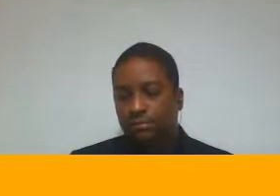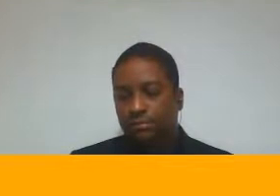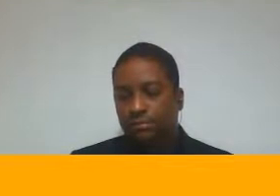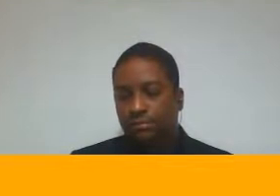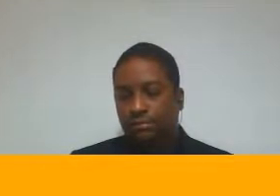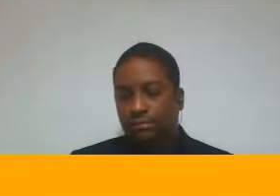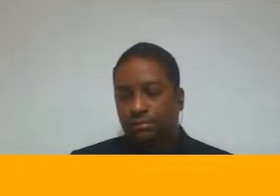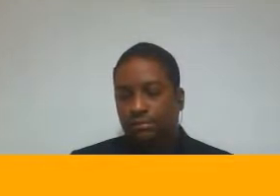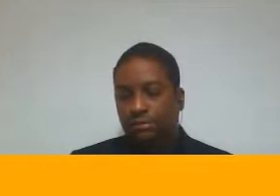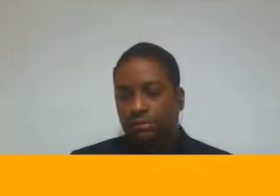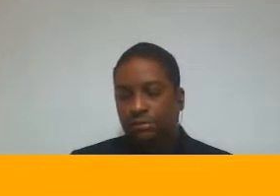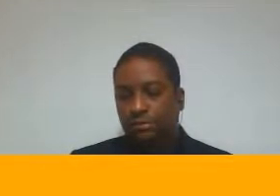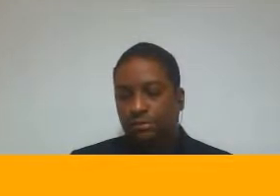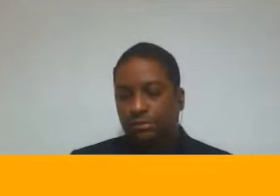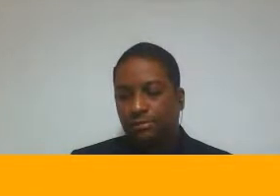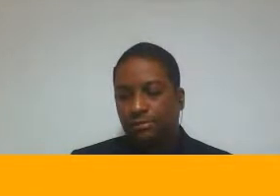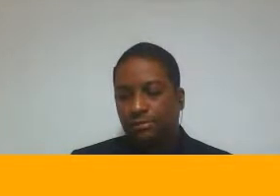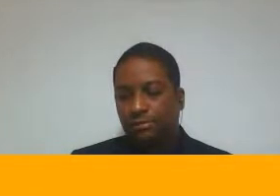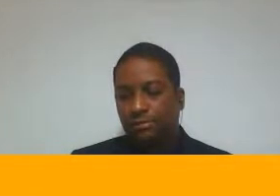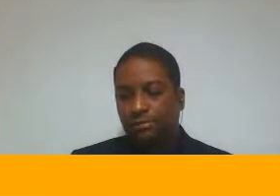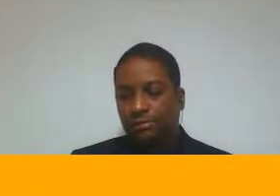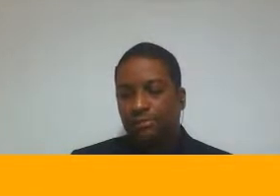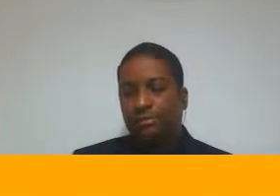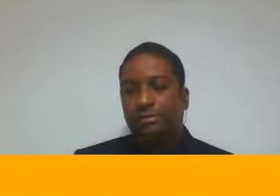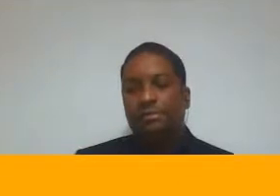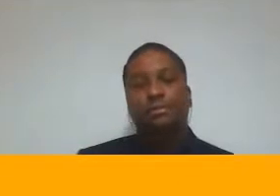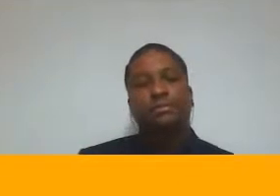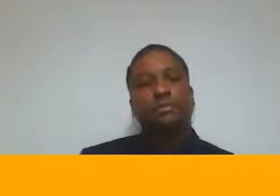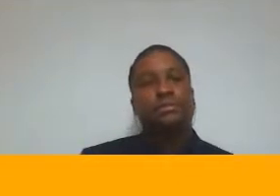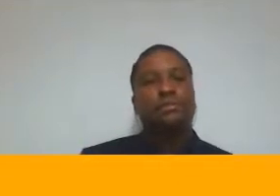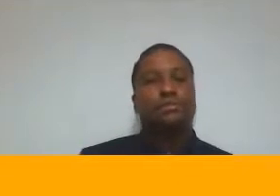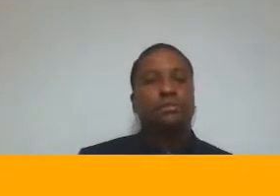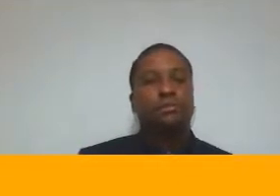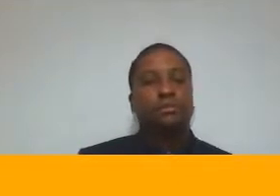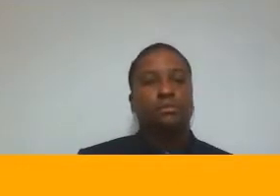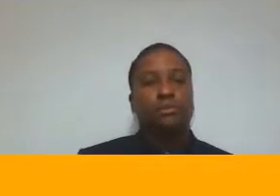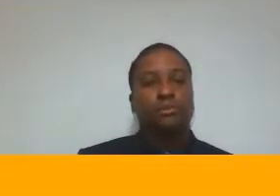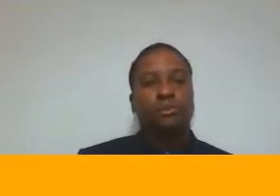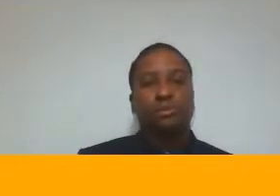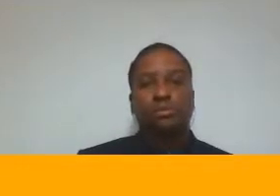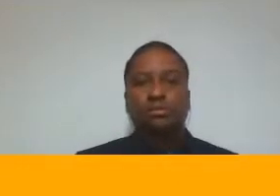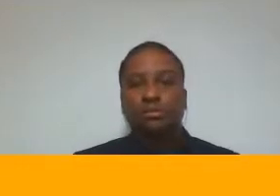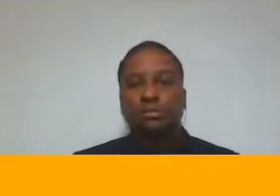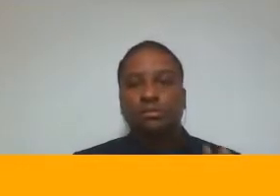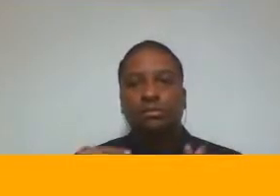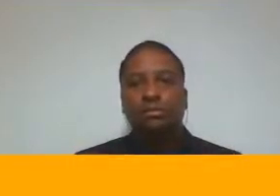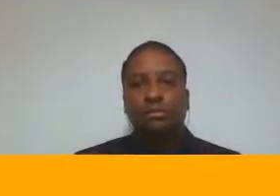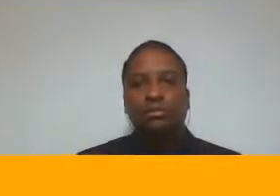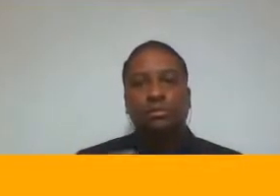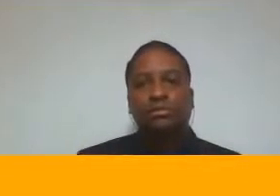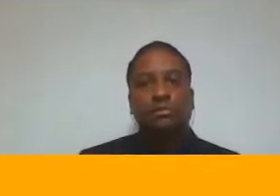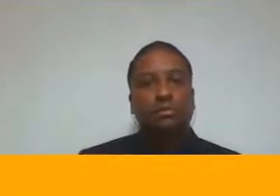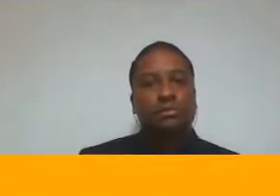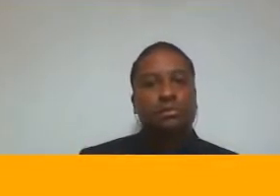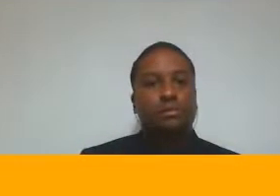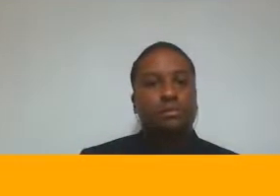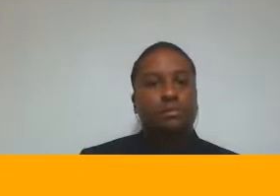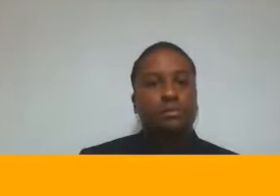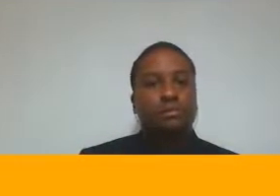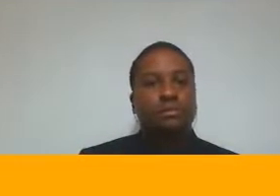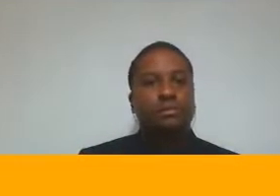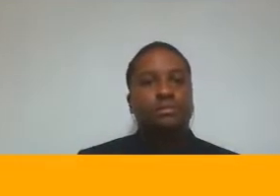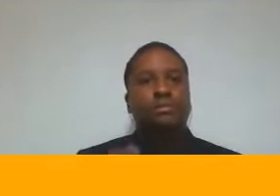Tem umas perguntas aqui no chat do YouTube. Deixa eu ver se eu consigo aqui. Tem uma pergunta que eu acho que é para o professor